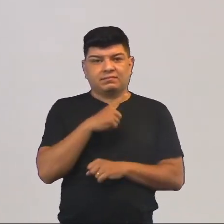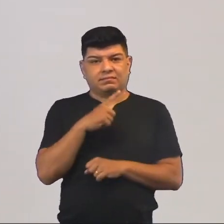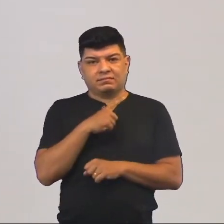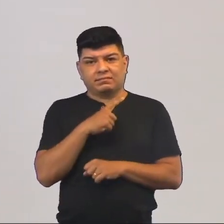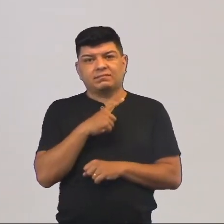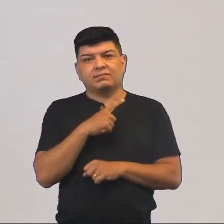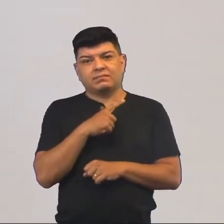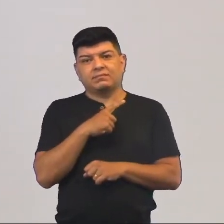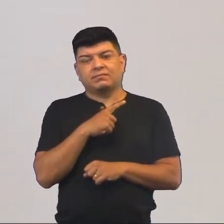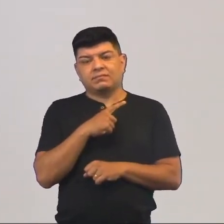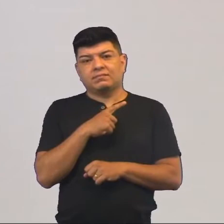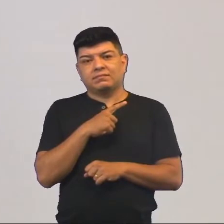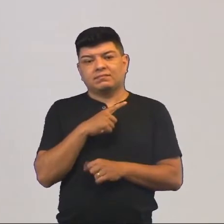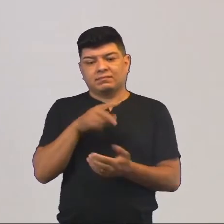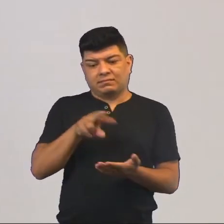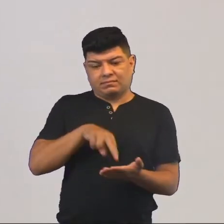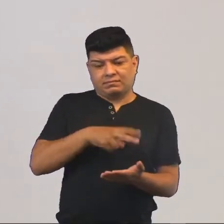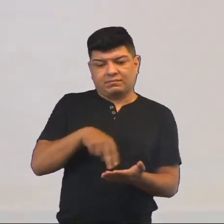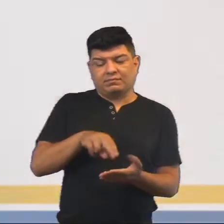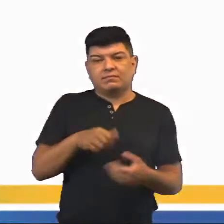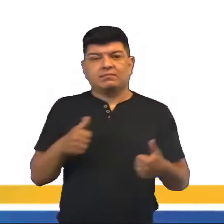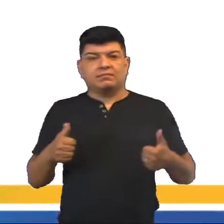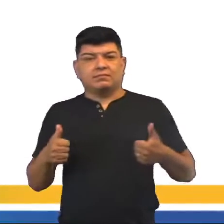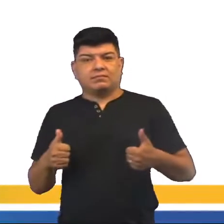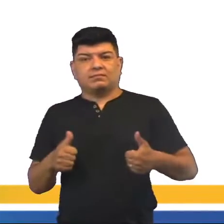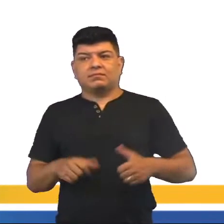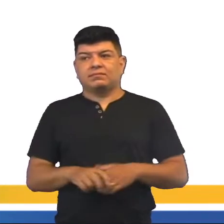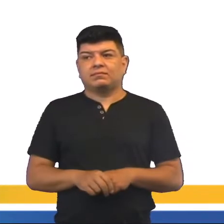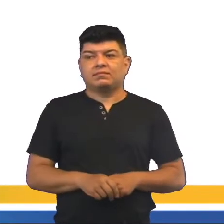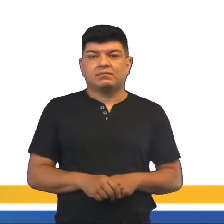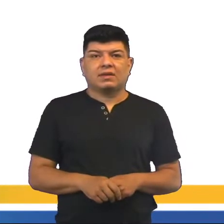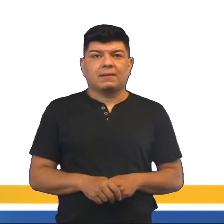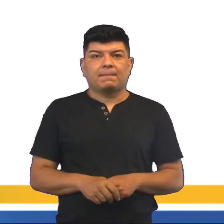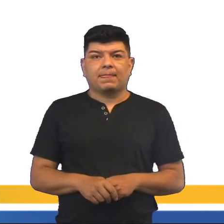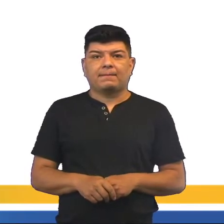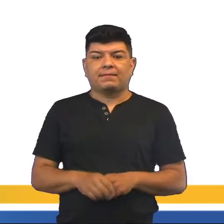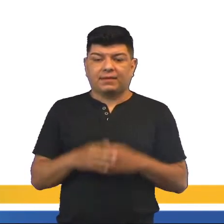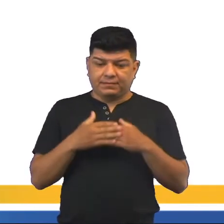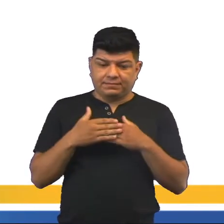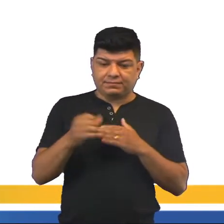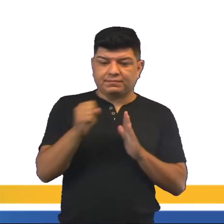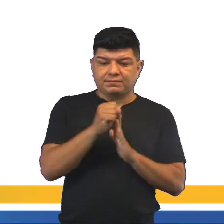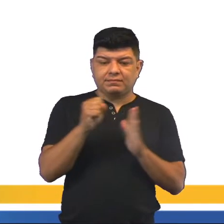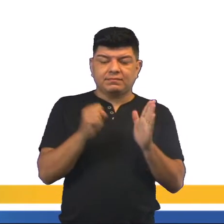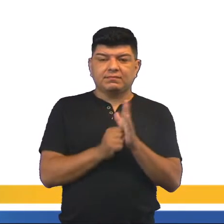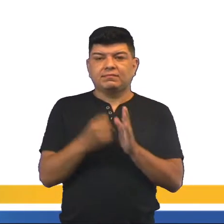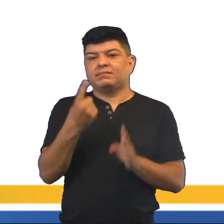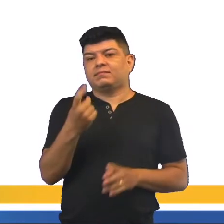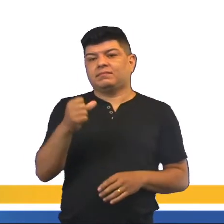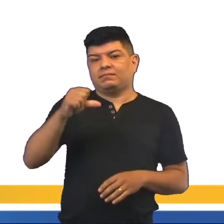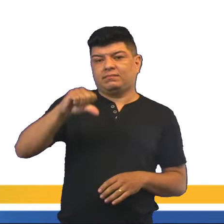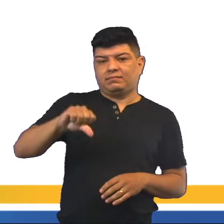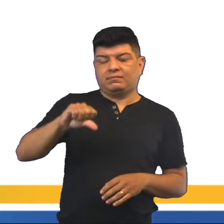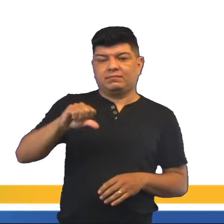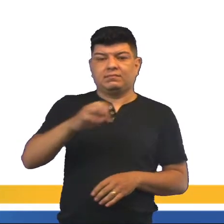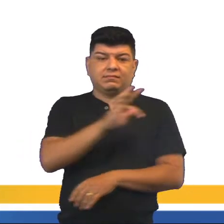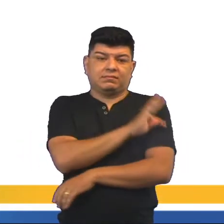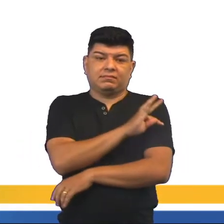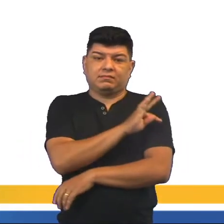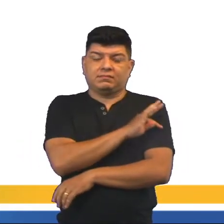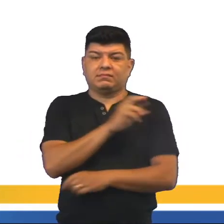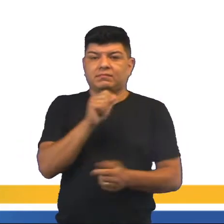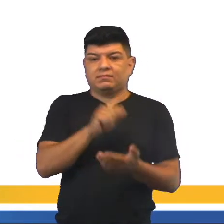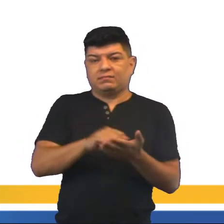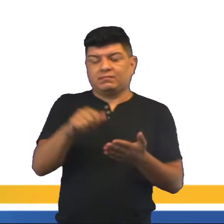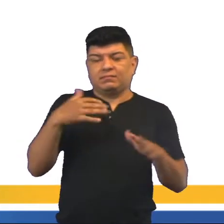né, para a dança, certo? A partir do século XIX, a técnica de escrever